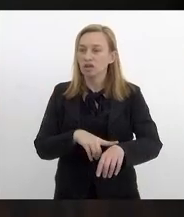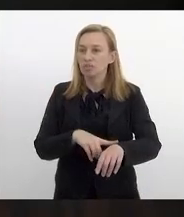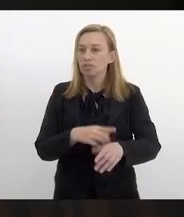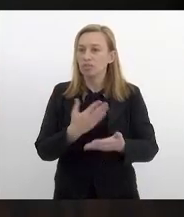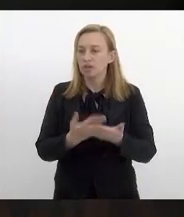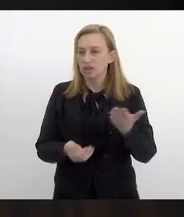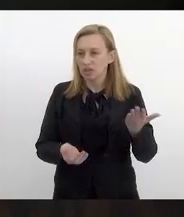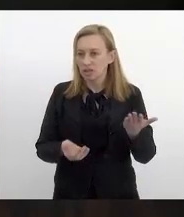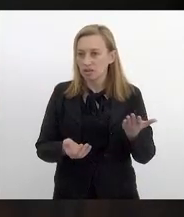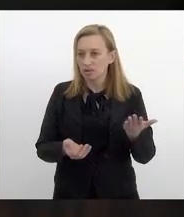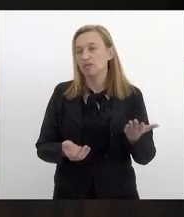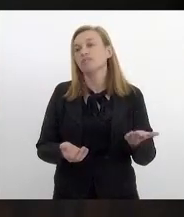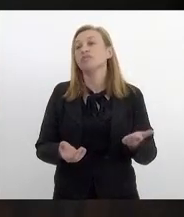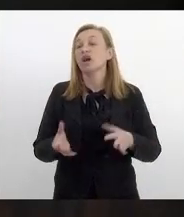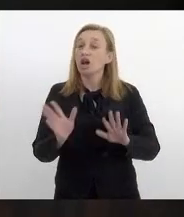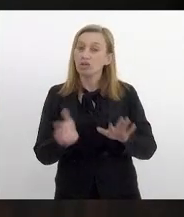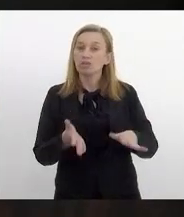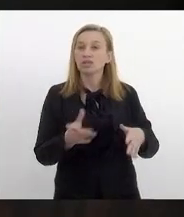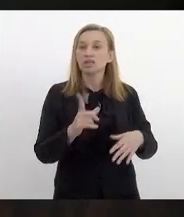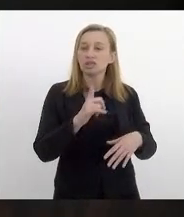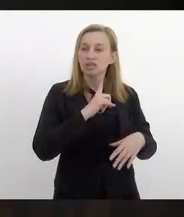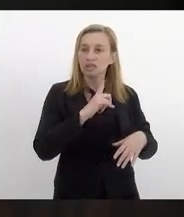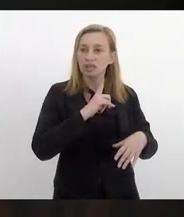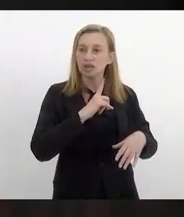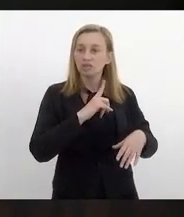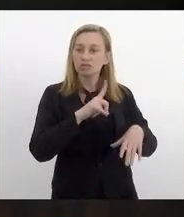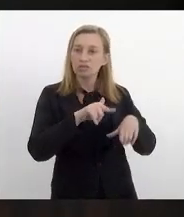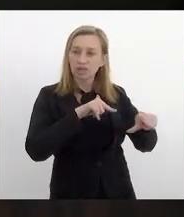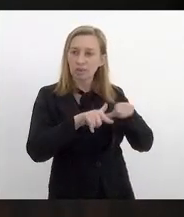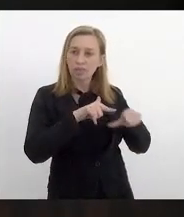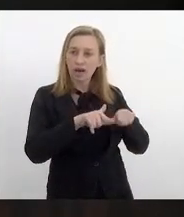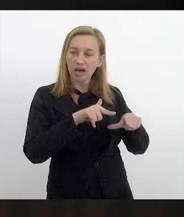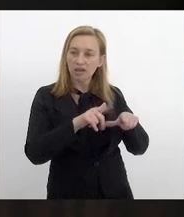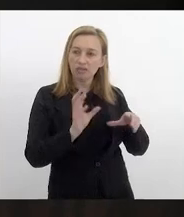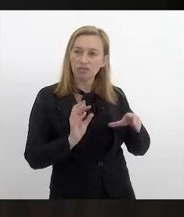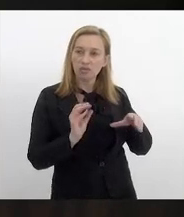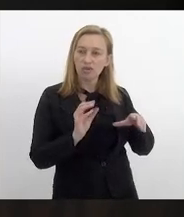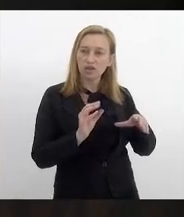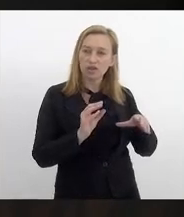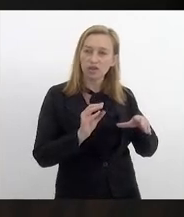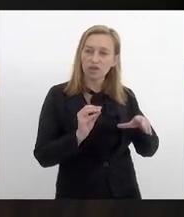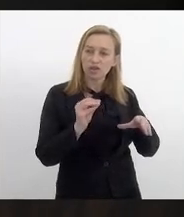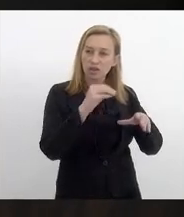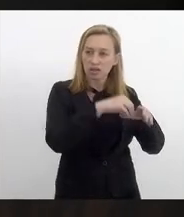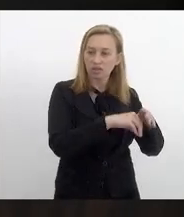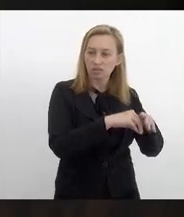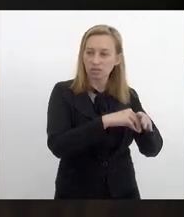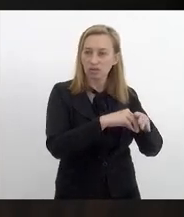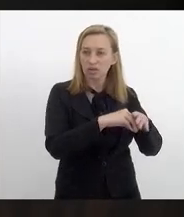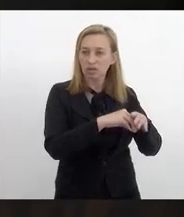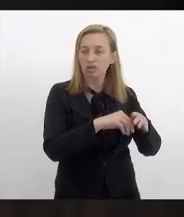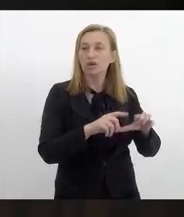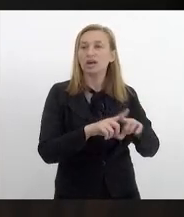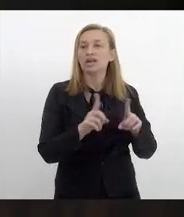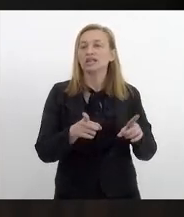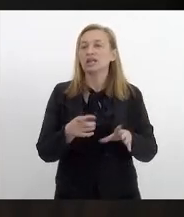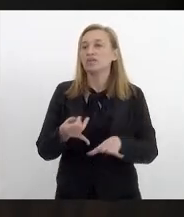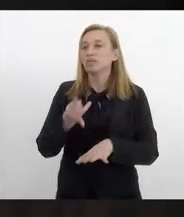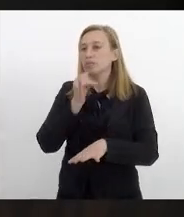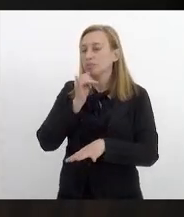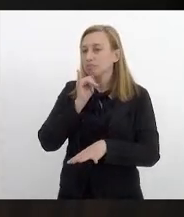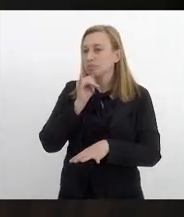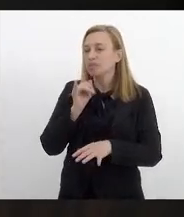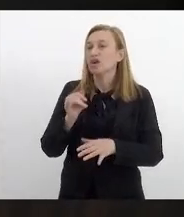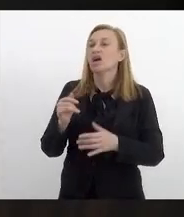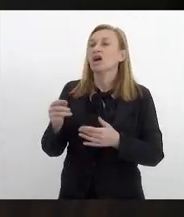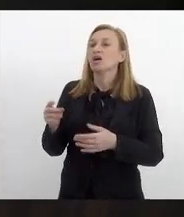foi incorporado, outra coisa é o sujeito tem um salário e ele teve um acréscimo naquela da Casa Bahia. A gente votou